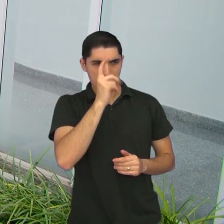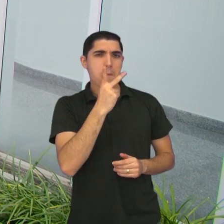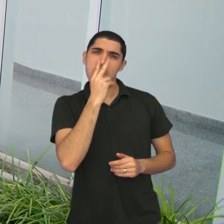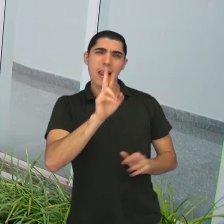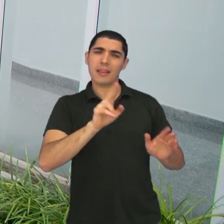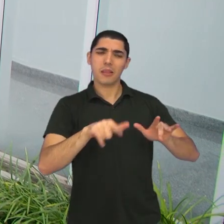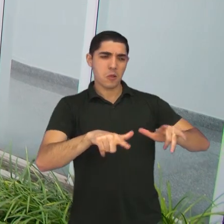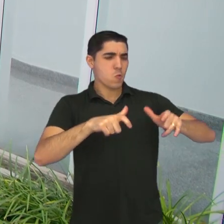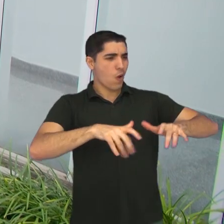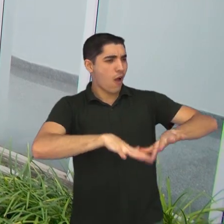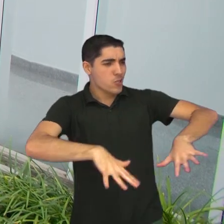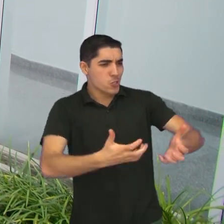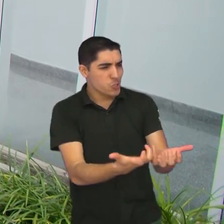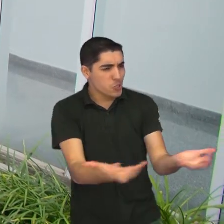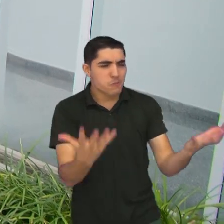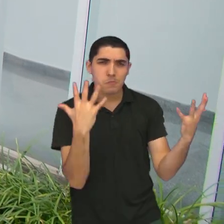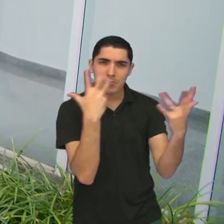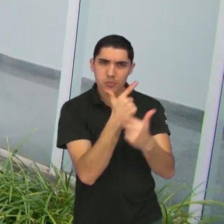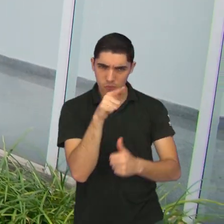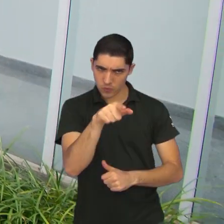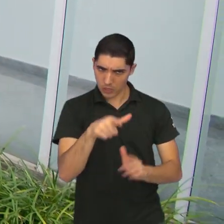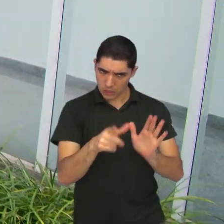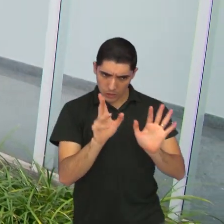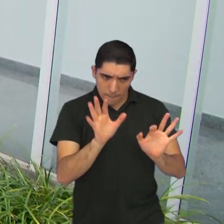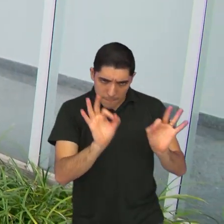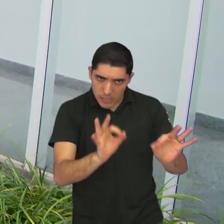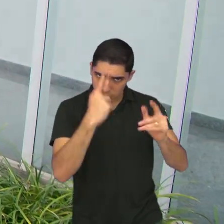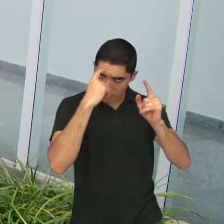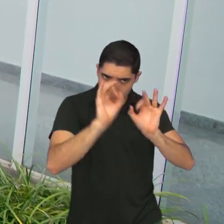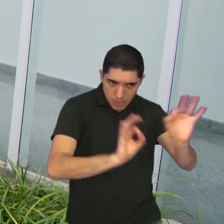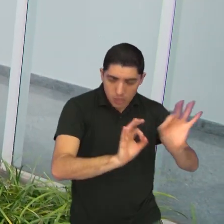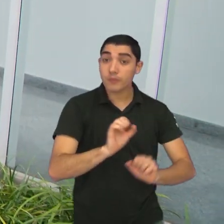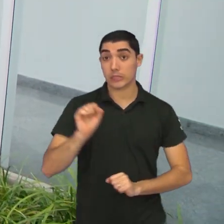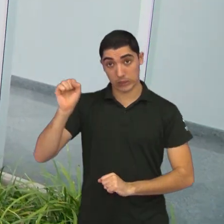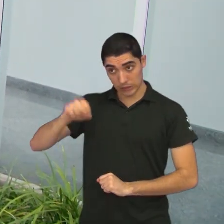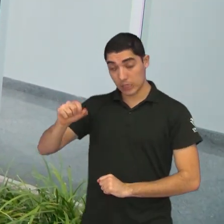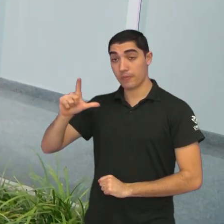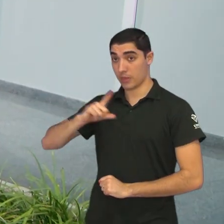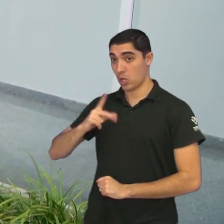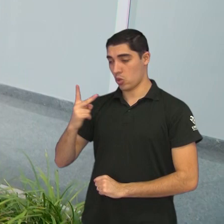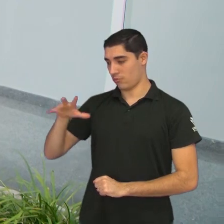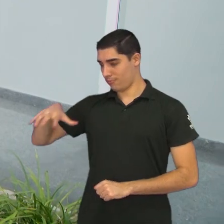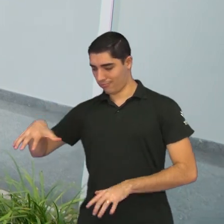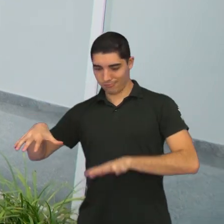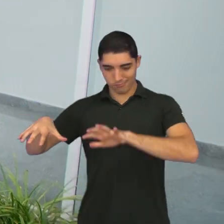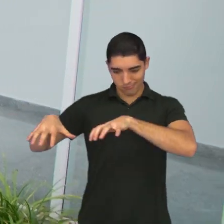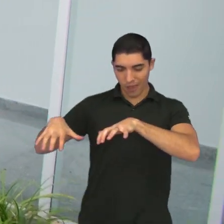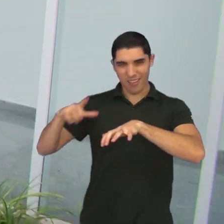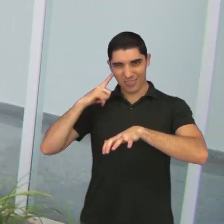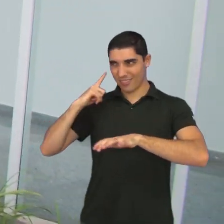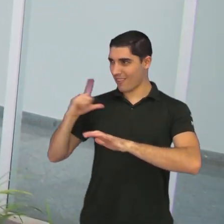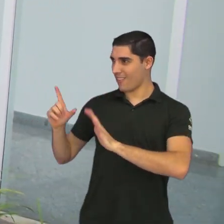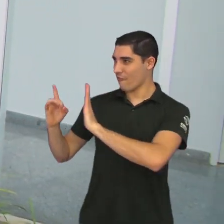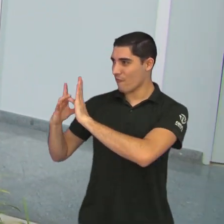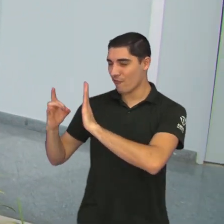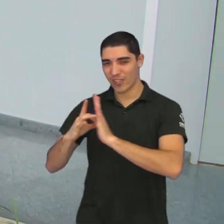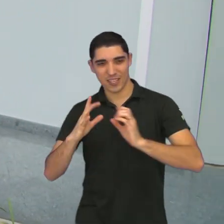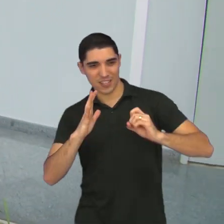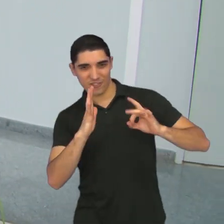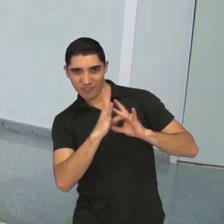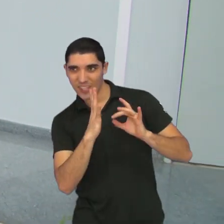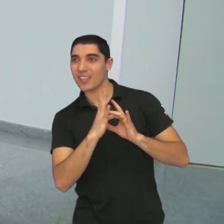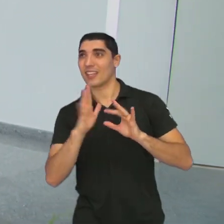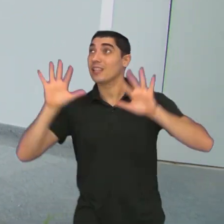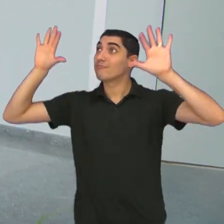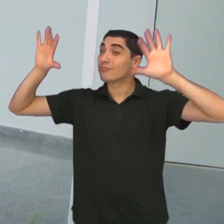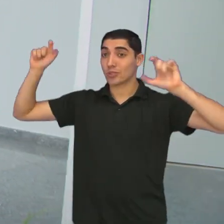parece hospital, é um jardim. Foi pensado? Sim, desde o início, né? São duas alas de internação, você vê que tem muito vidro, muito sol,